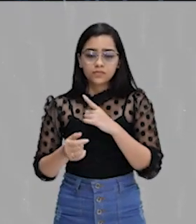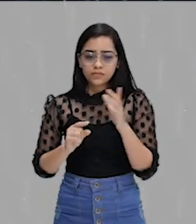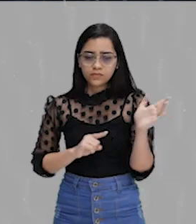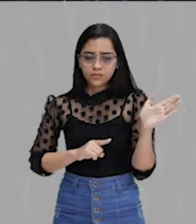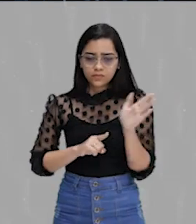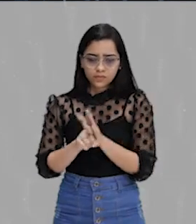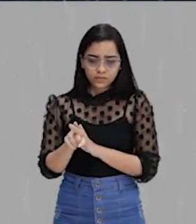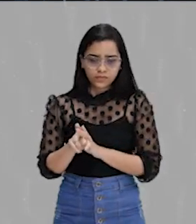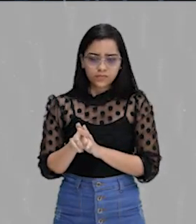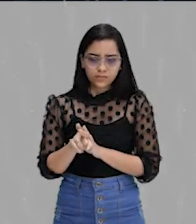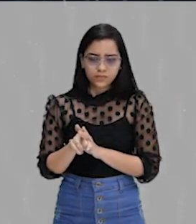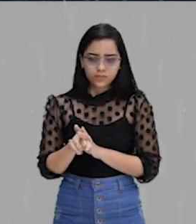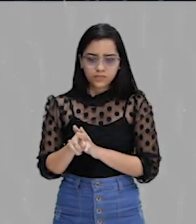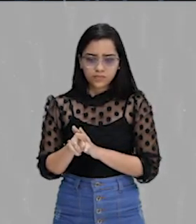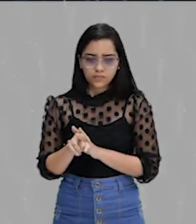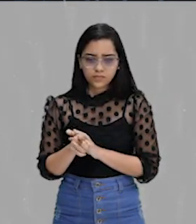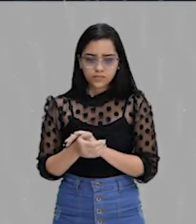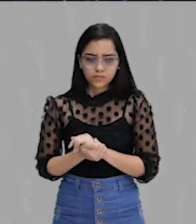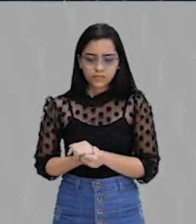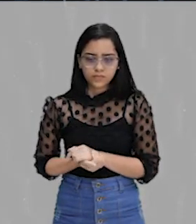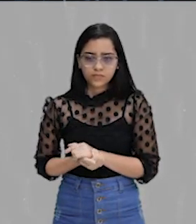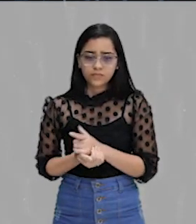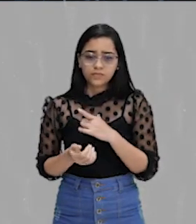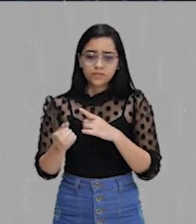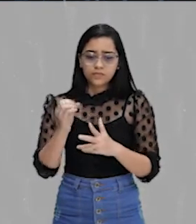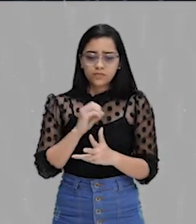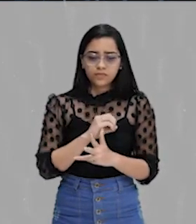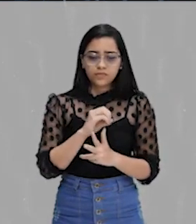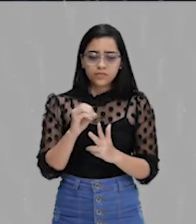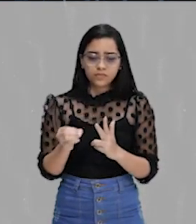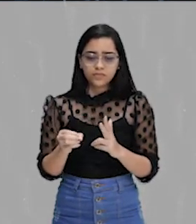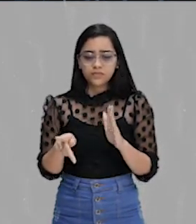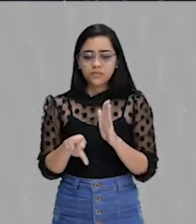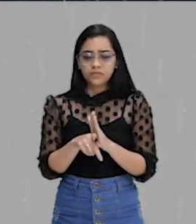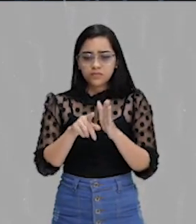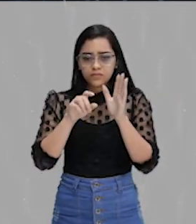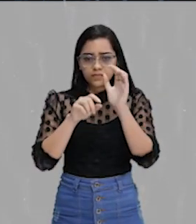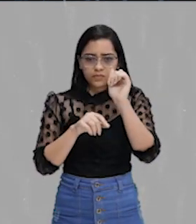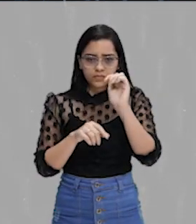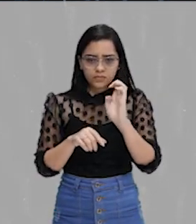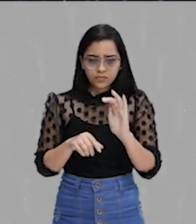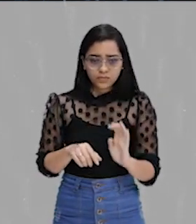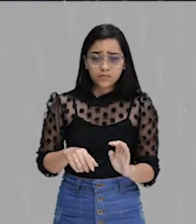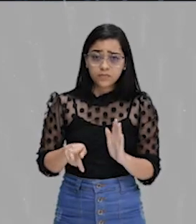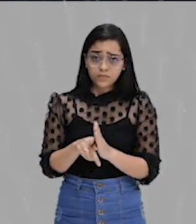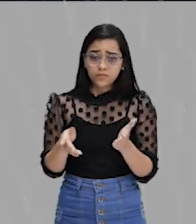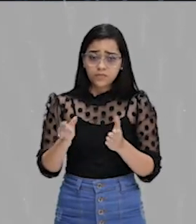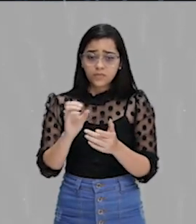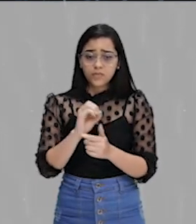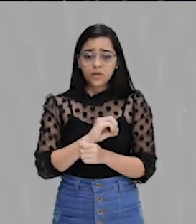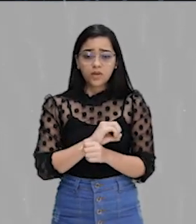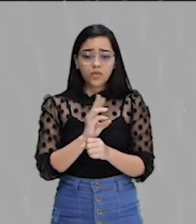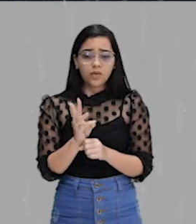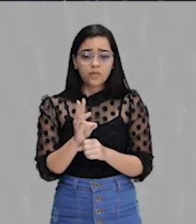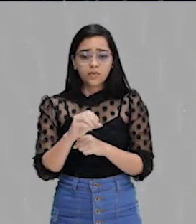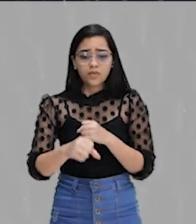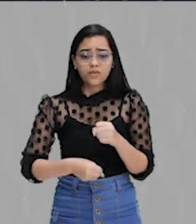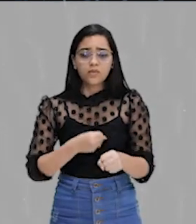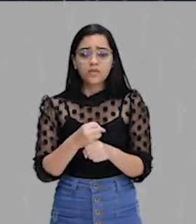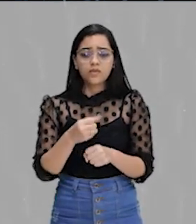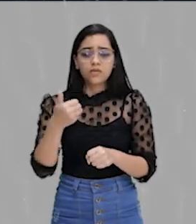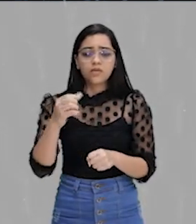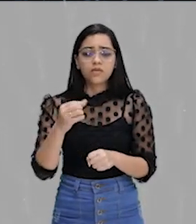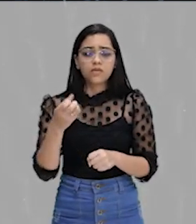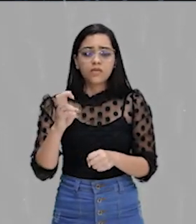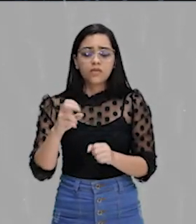né? Agora é uma questão, porque quando se fala do Enem, se fala de item. Uma questão que caiu na UEMA em 2015,